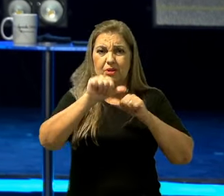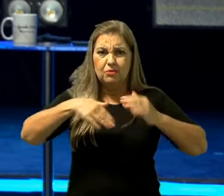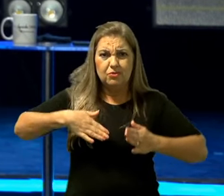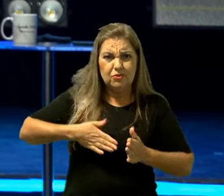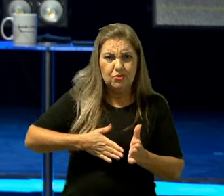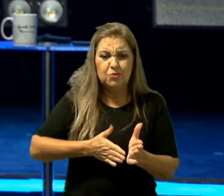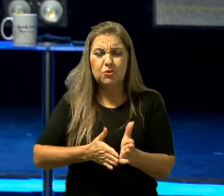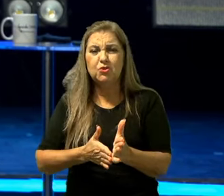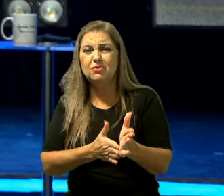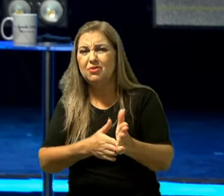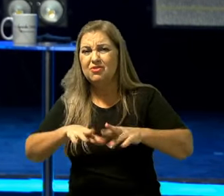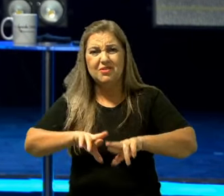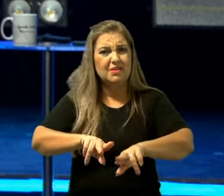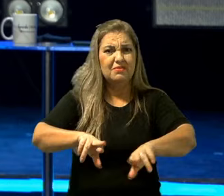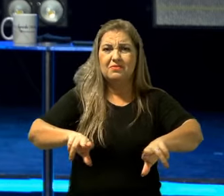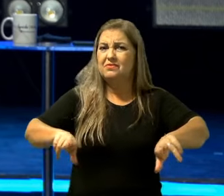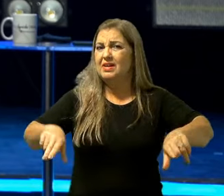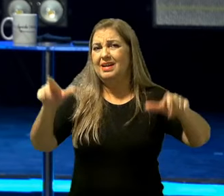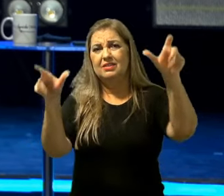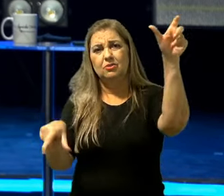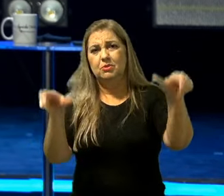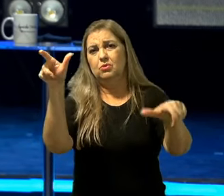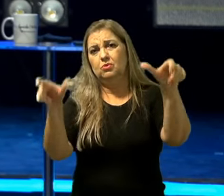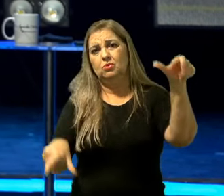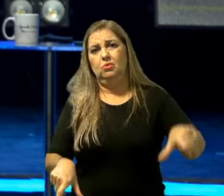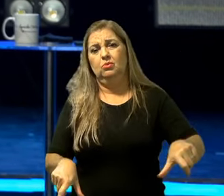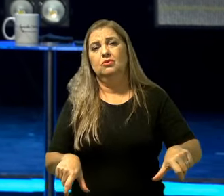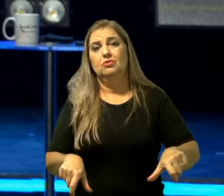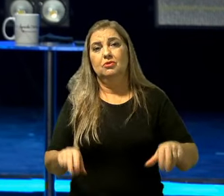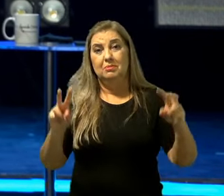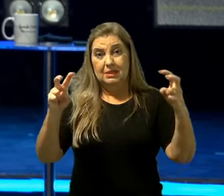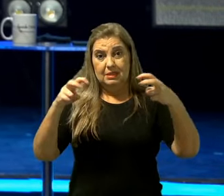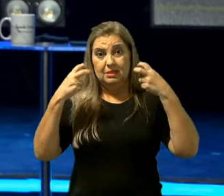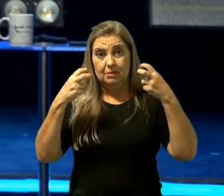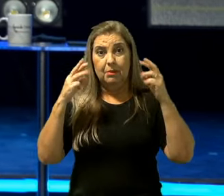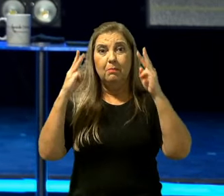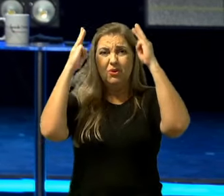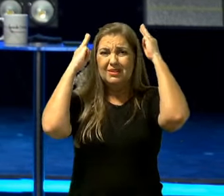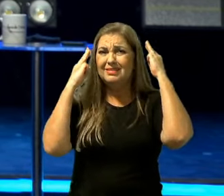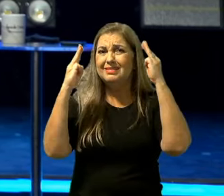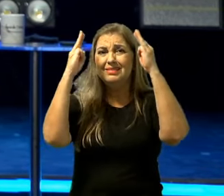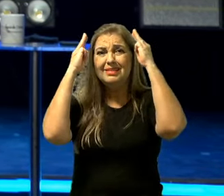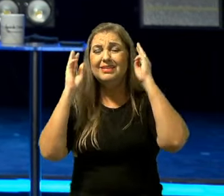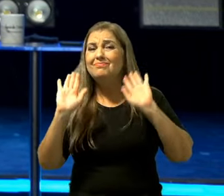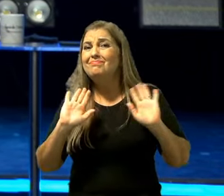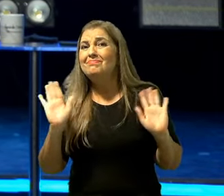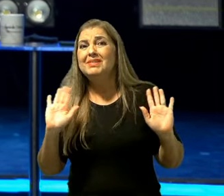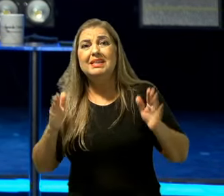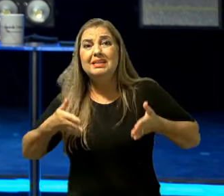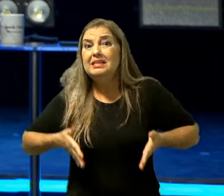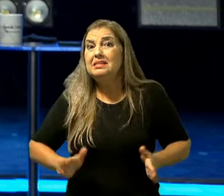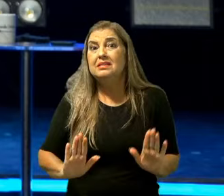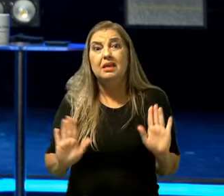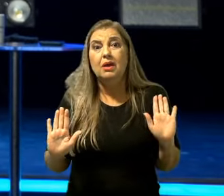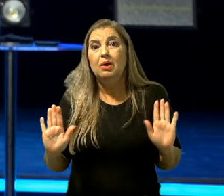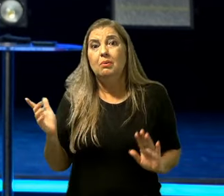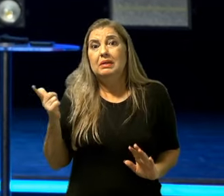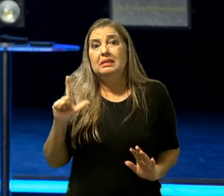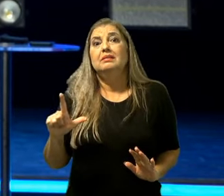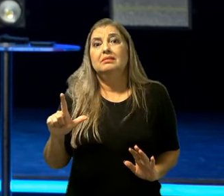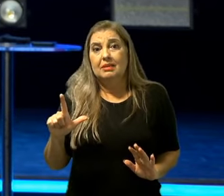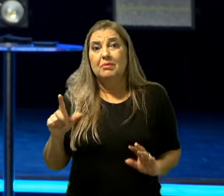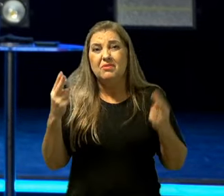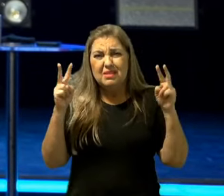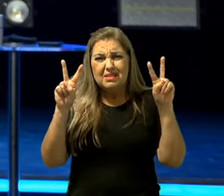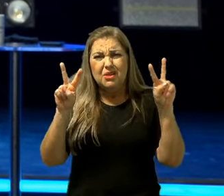destino de milhares de pessoas. Perceba, Moisés nem havia nascido ainda, Mas se você